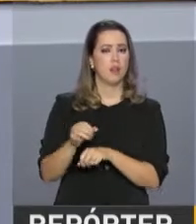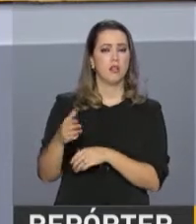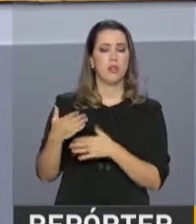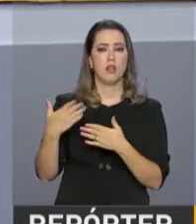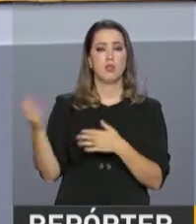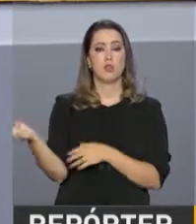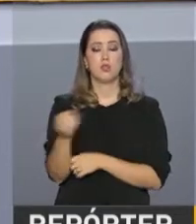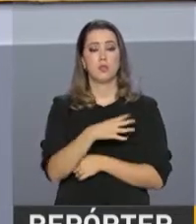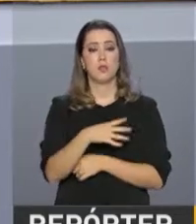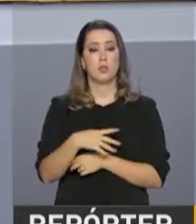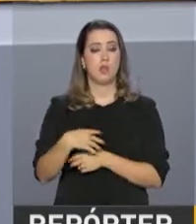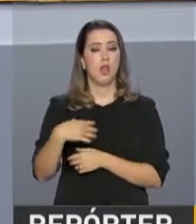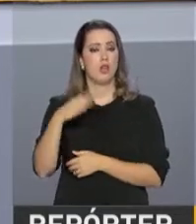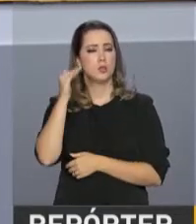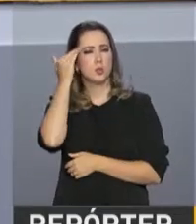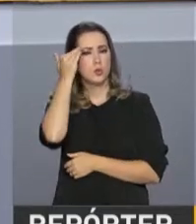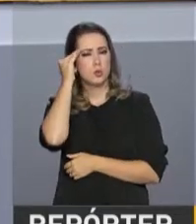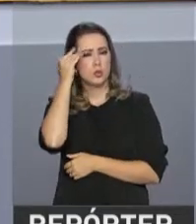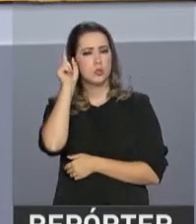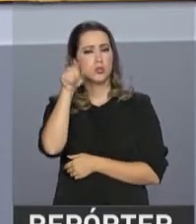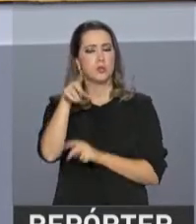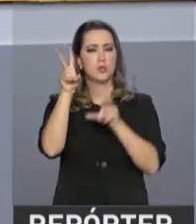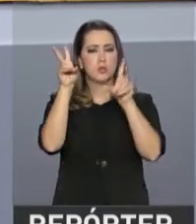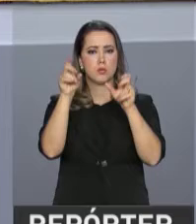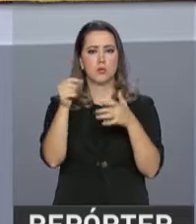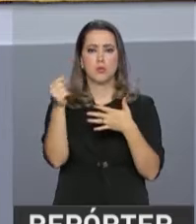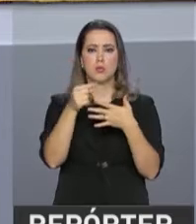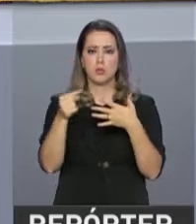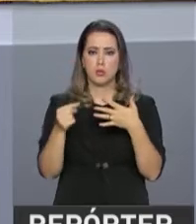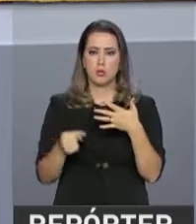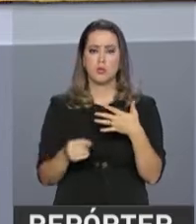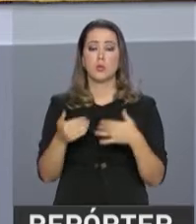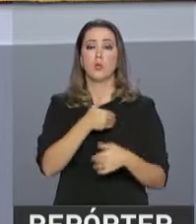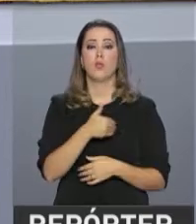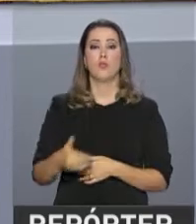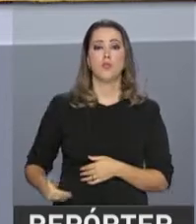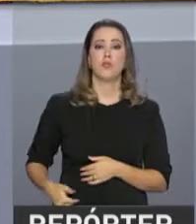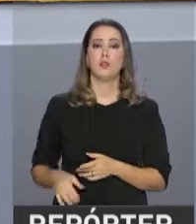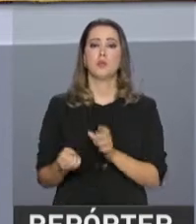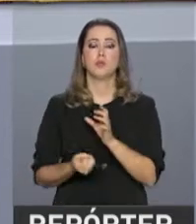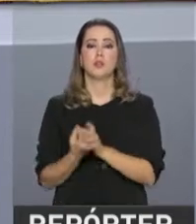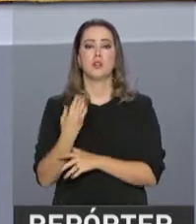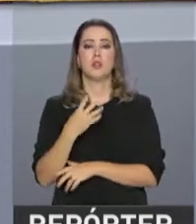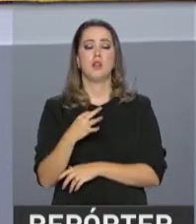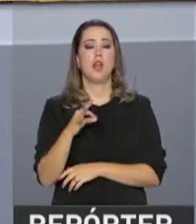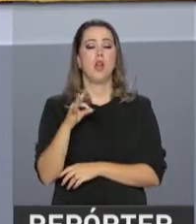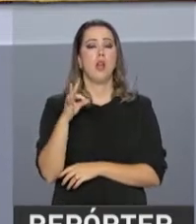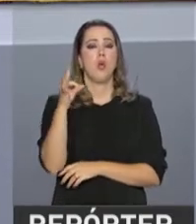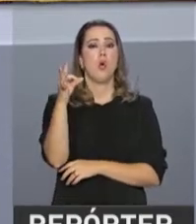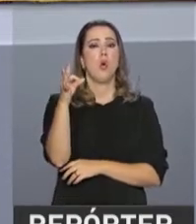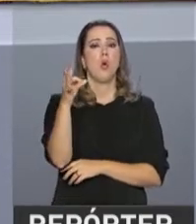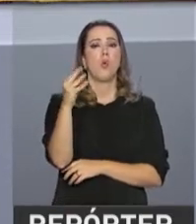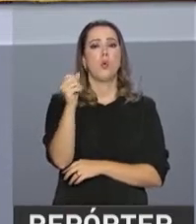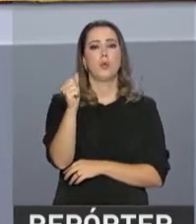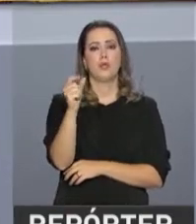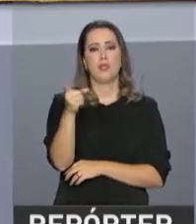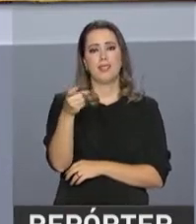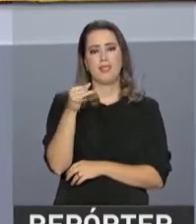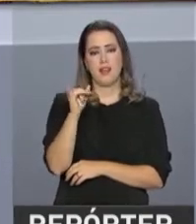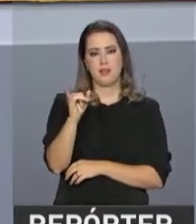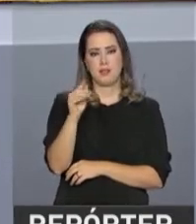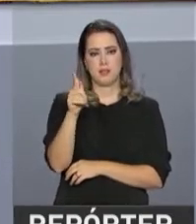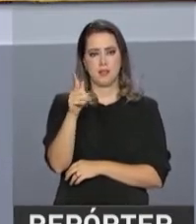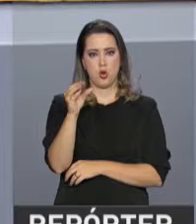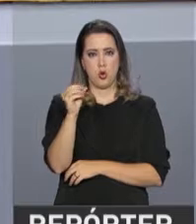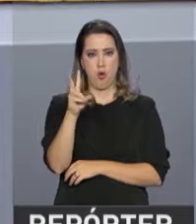racionalidade esses foram alguns dos conceitos adotados pelo governo para criar o táxi gov uma ferramenta tecnológica que